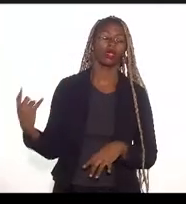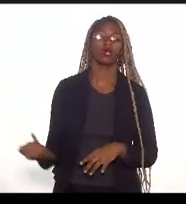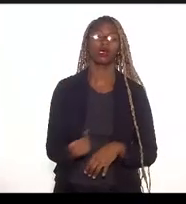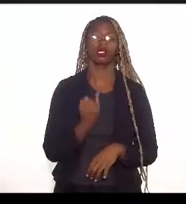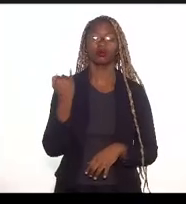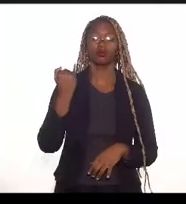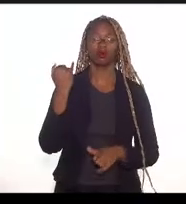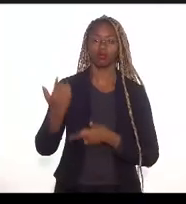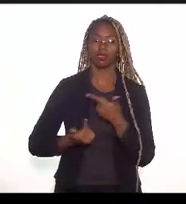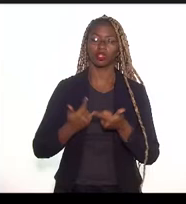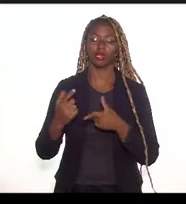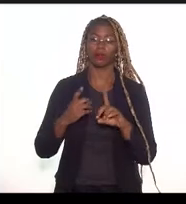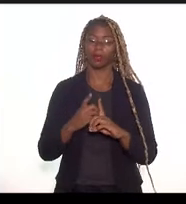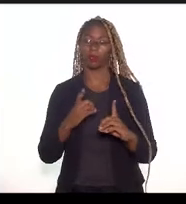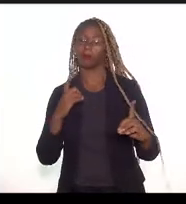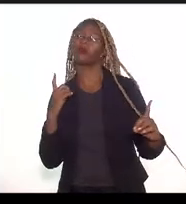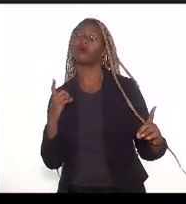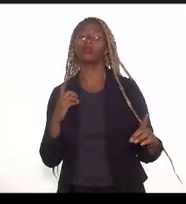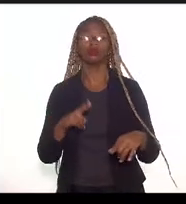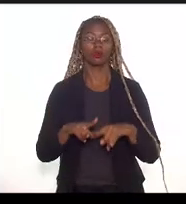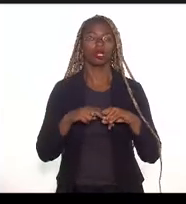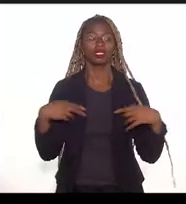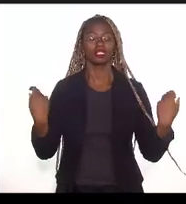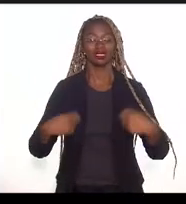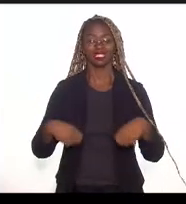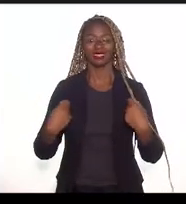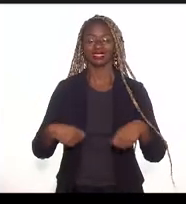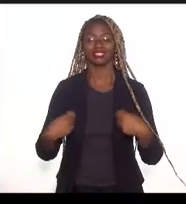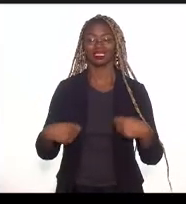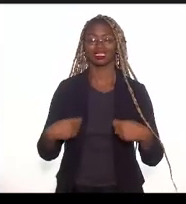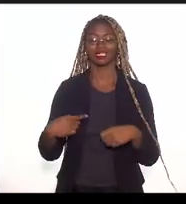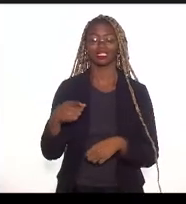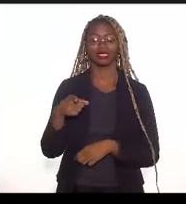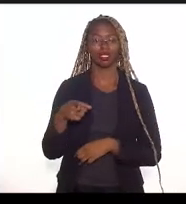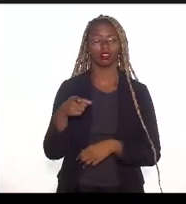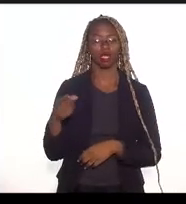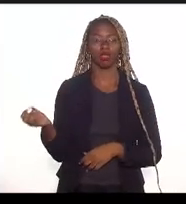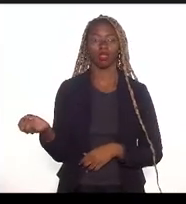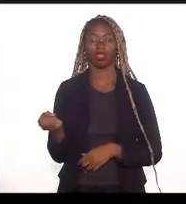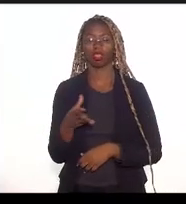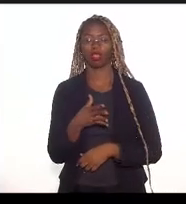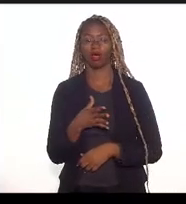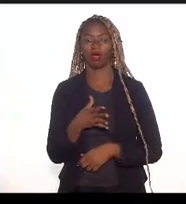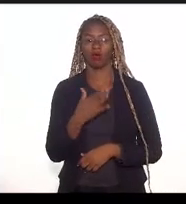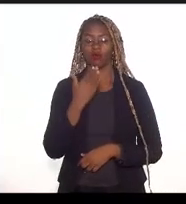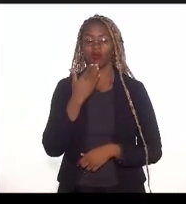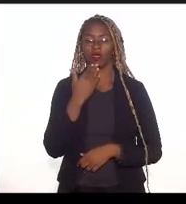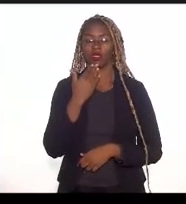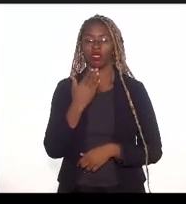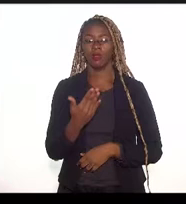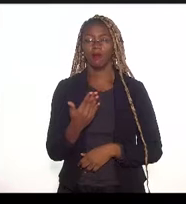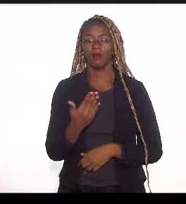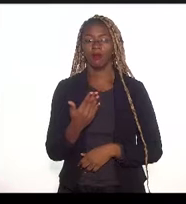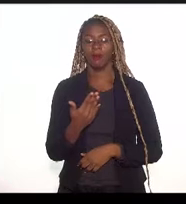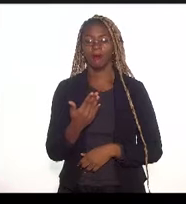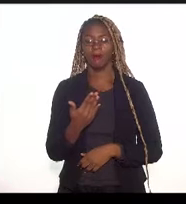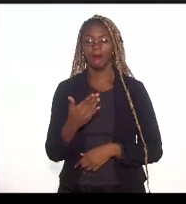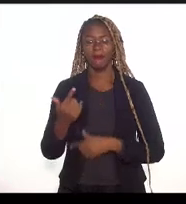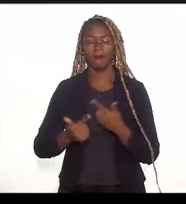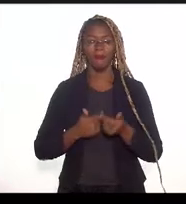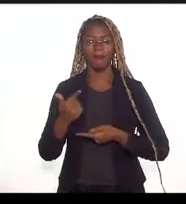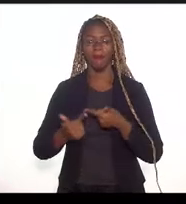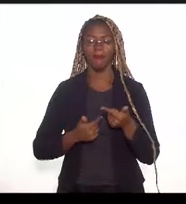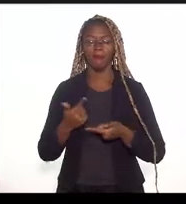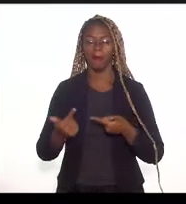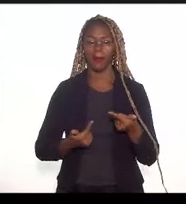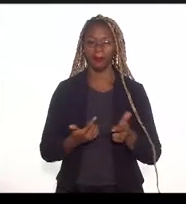no trabalho remoto, o que demanda uma nova modalidade de trabalho.